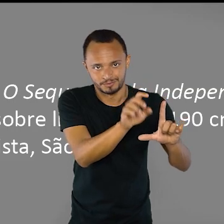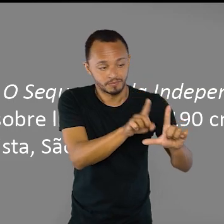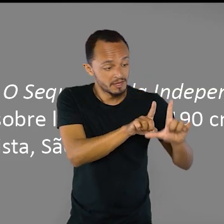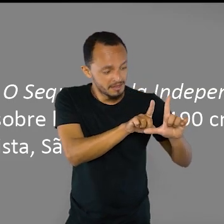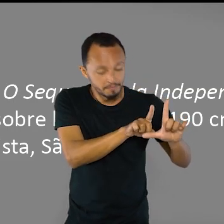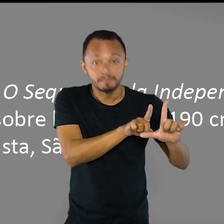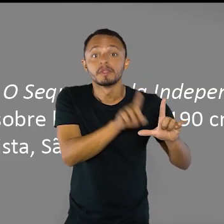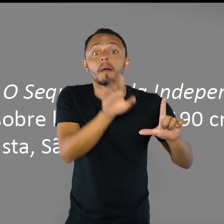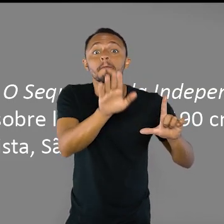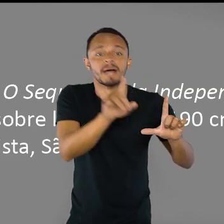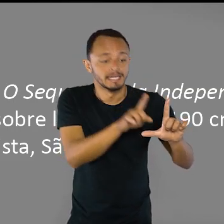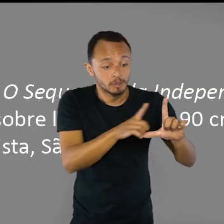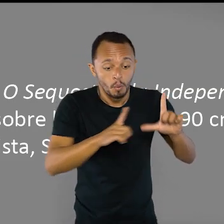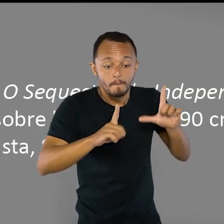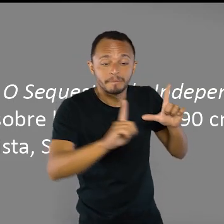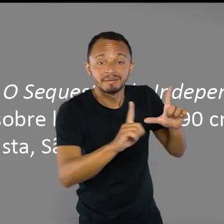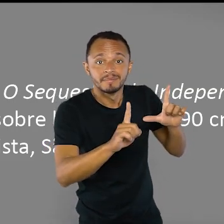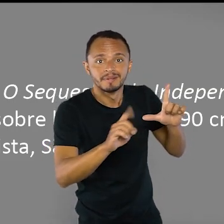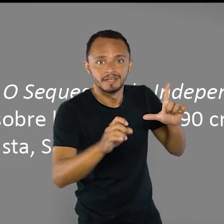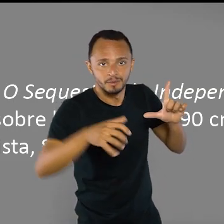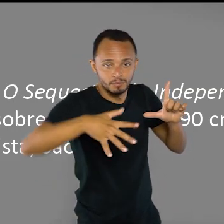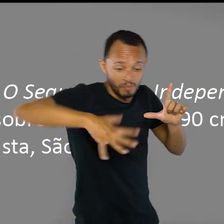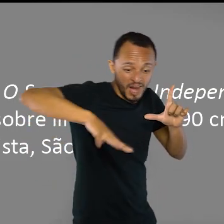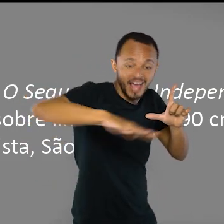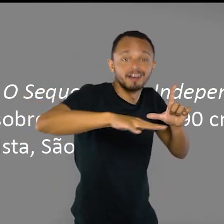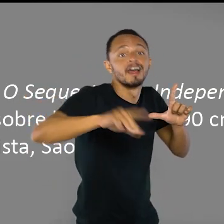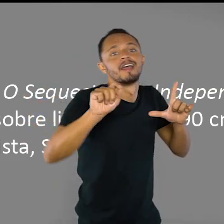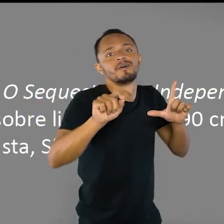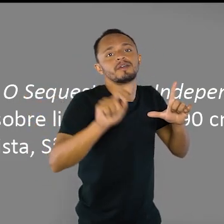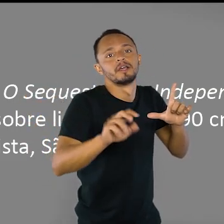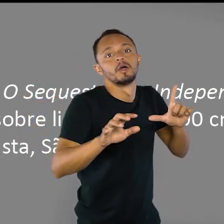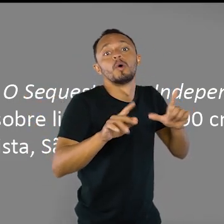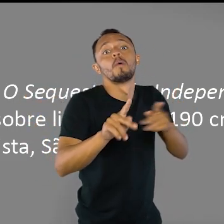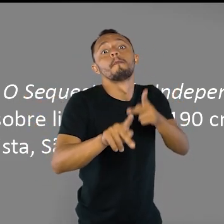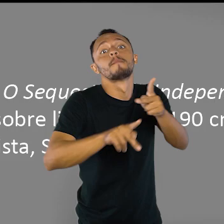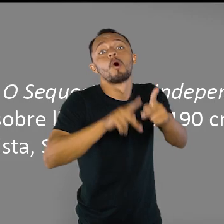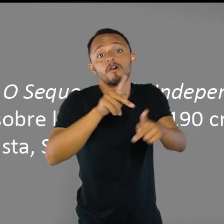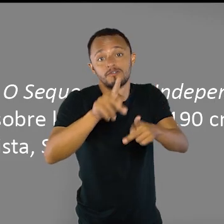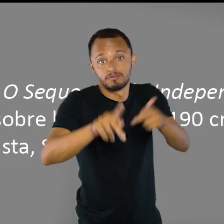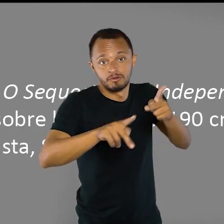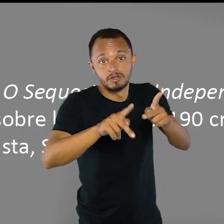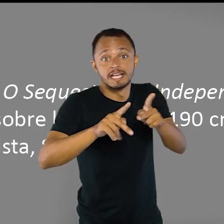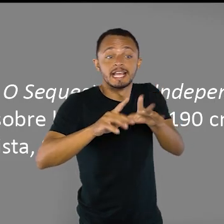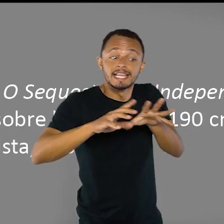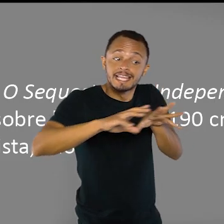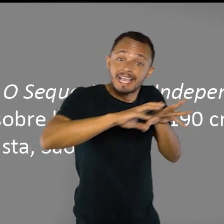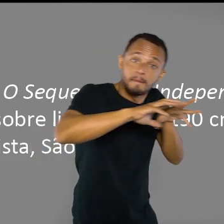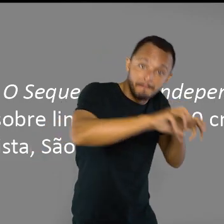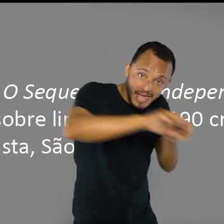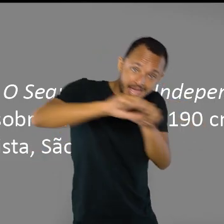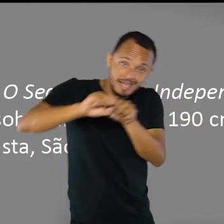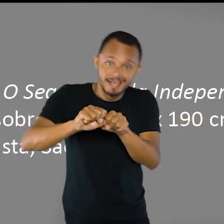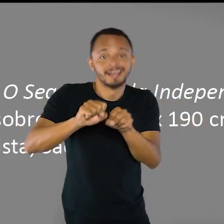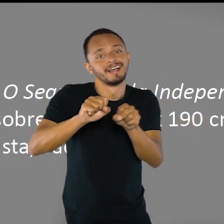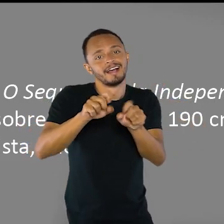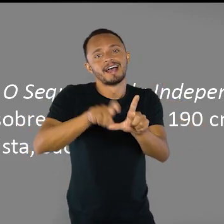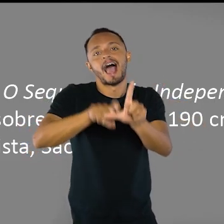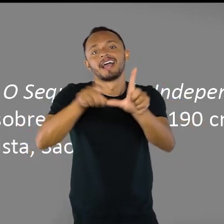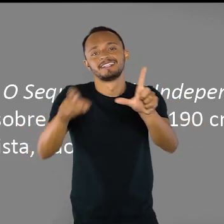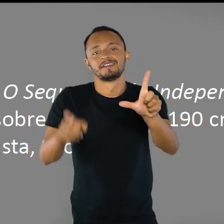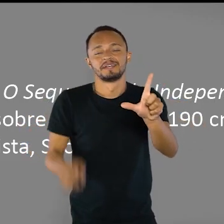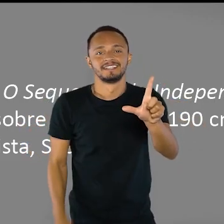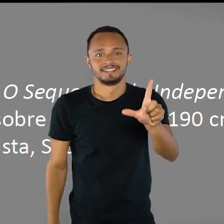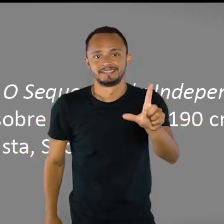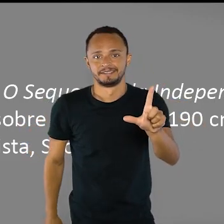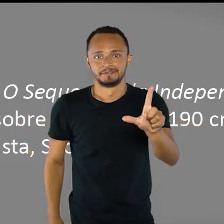Pedro, mas é o povo que toma para si a independência. Pois bem, o que nós queríamos